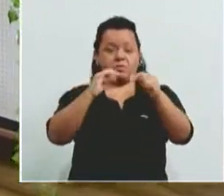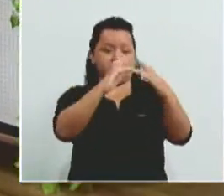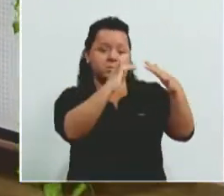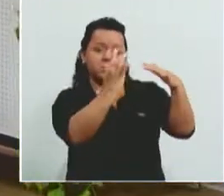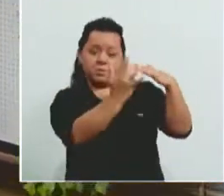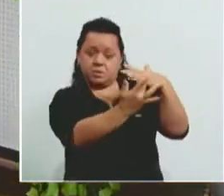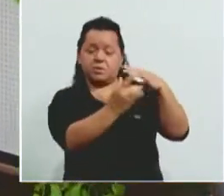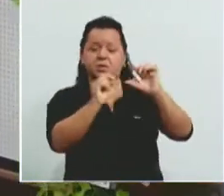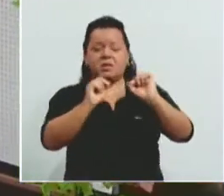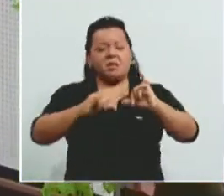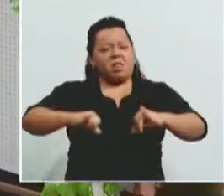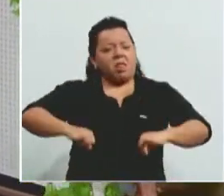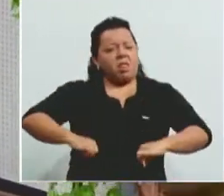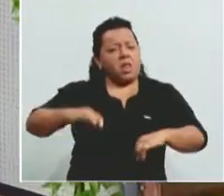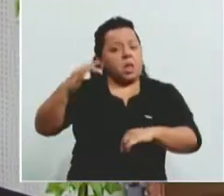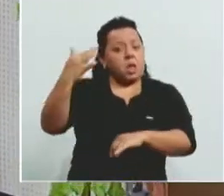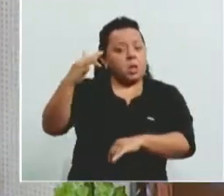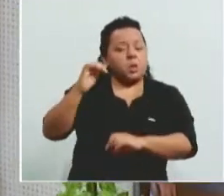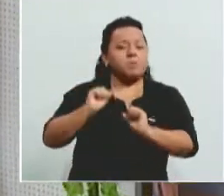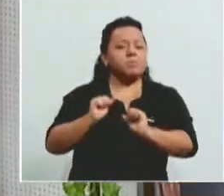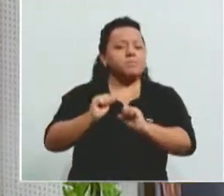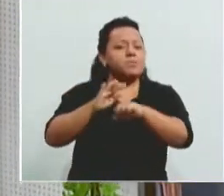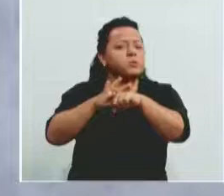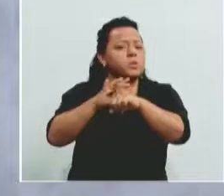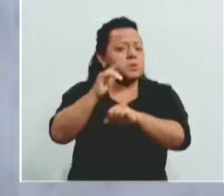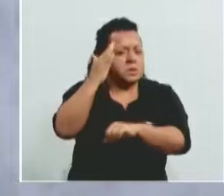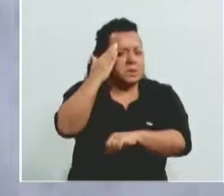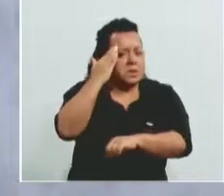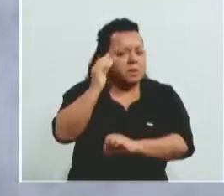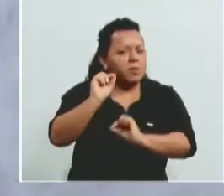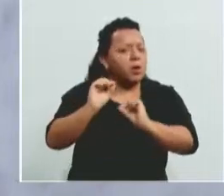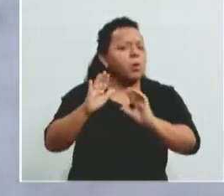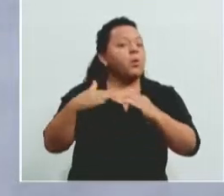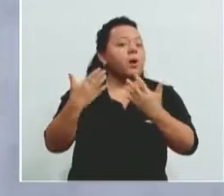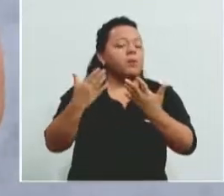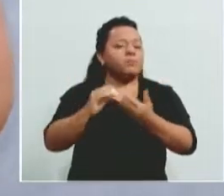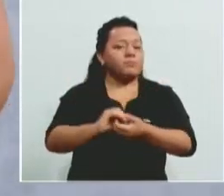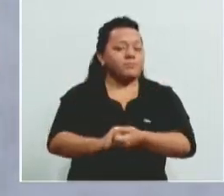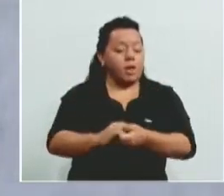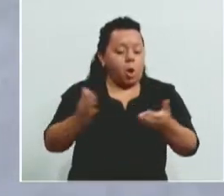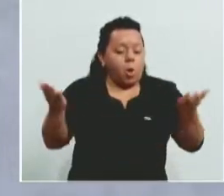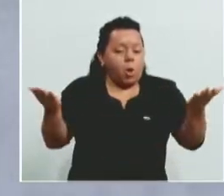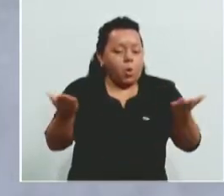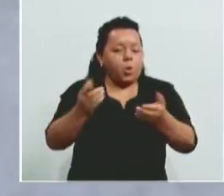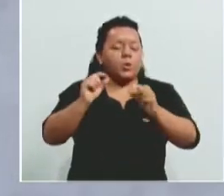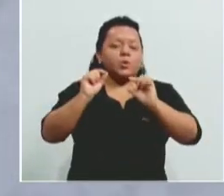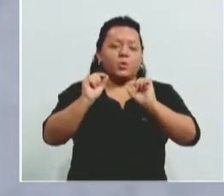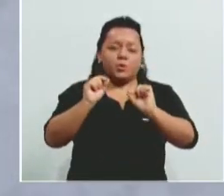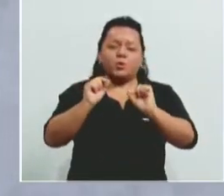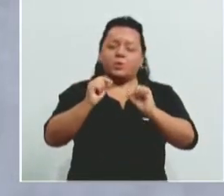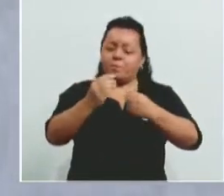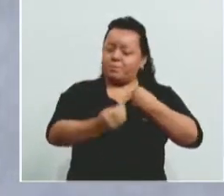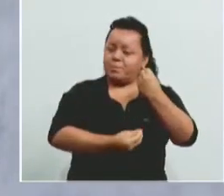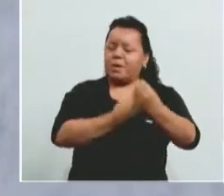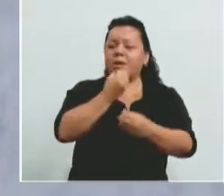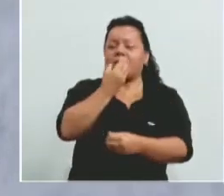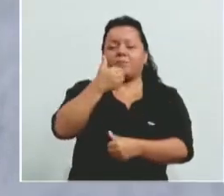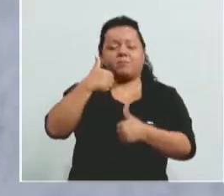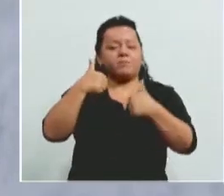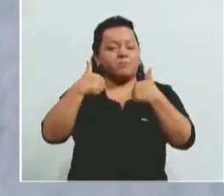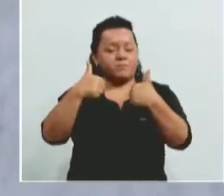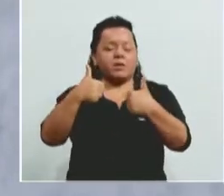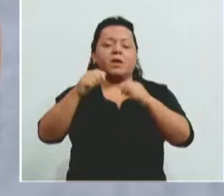muitas dores. Você sabe que doença é esta? Então hoje o Viver Bem vai falar sobre a endometriose. Convidamos